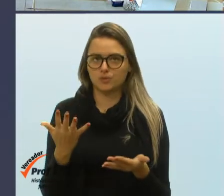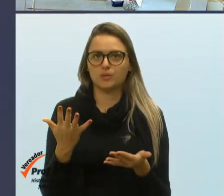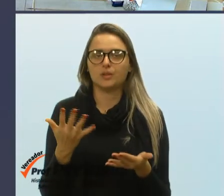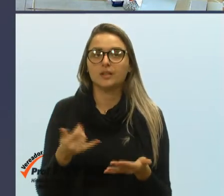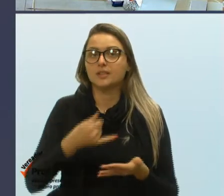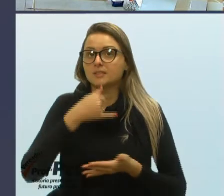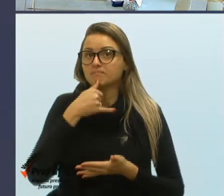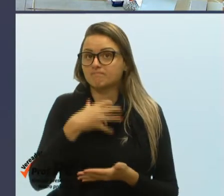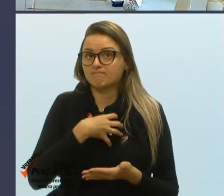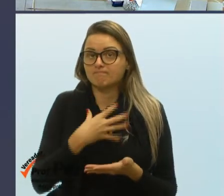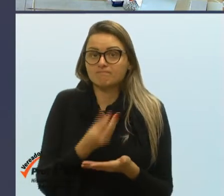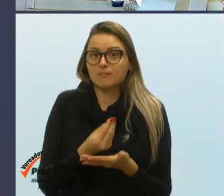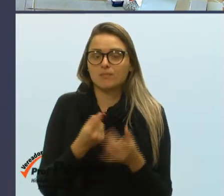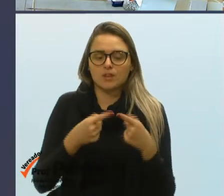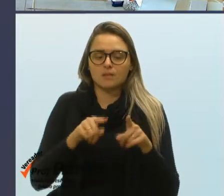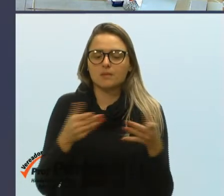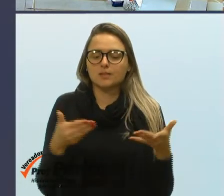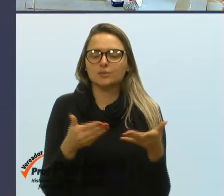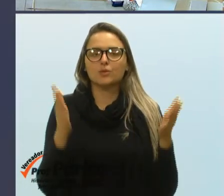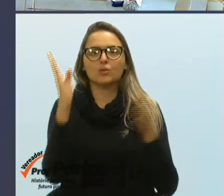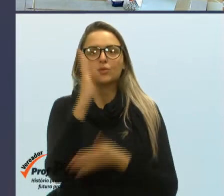Infelizmente, hoje, o Brasil